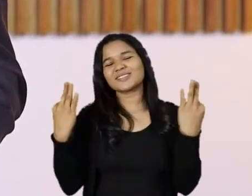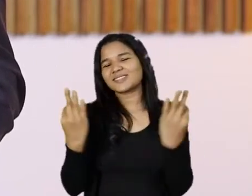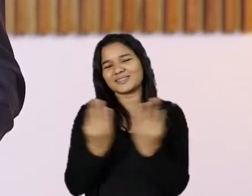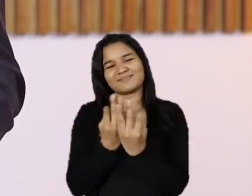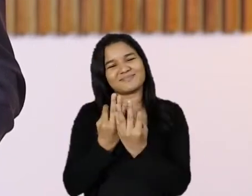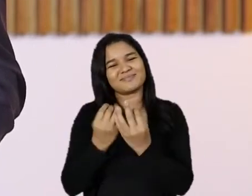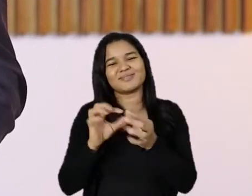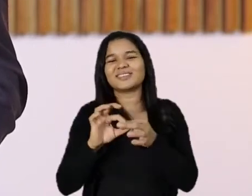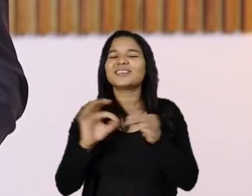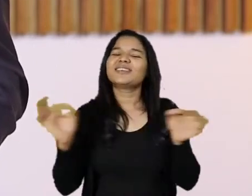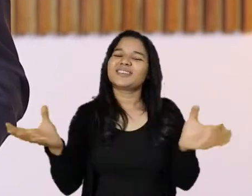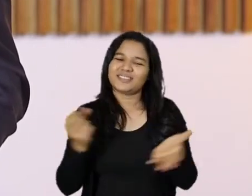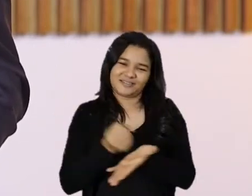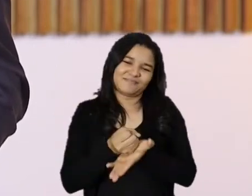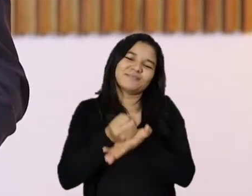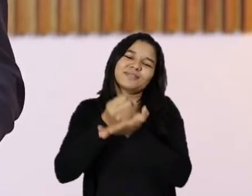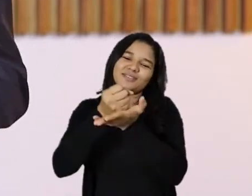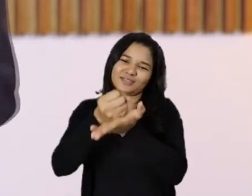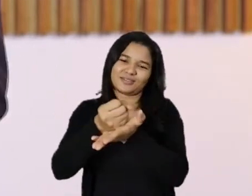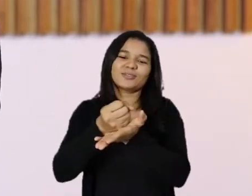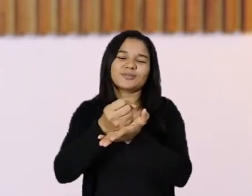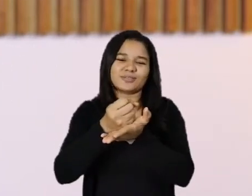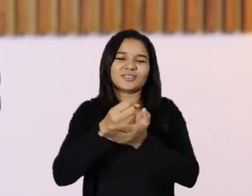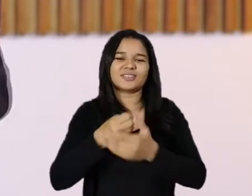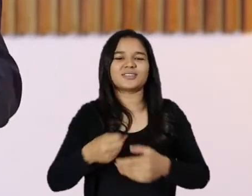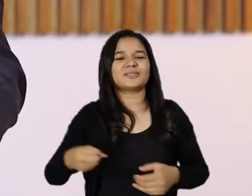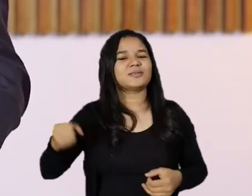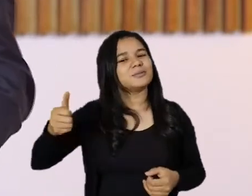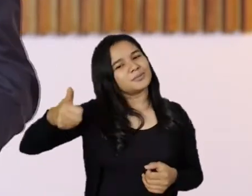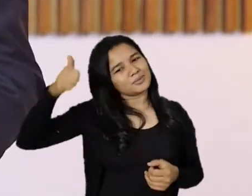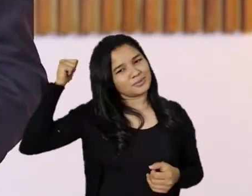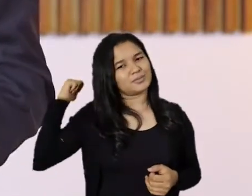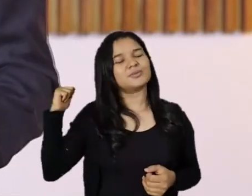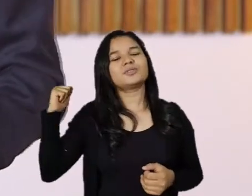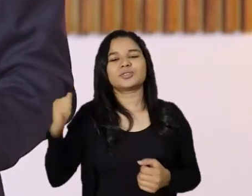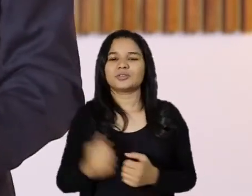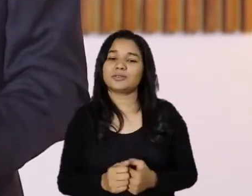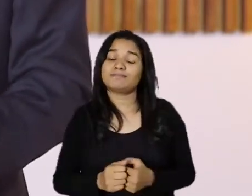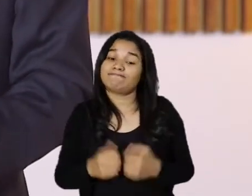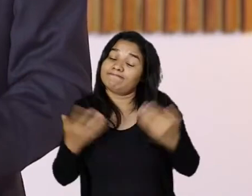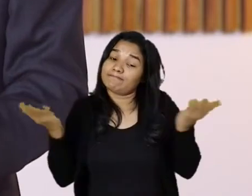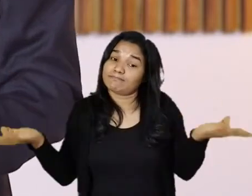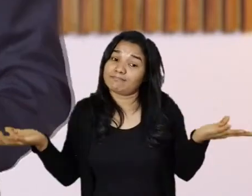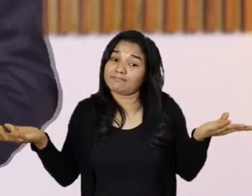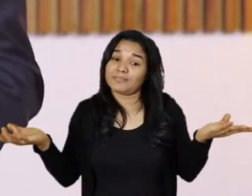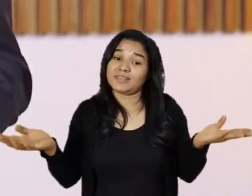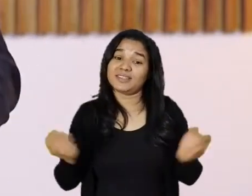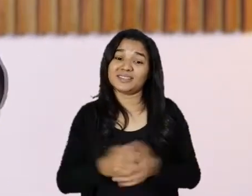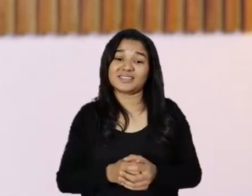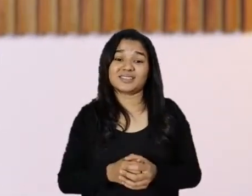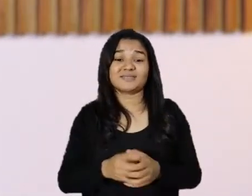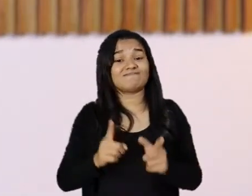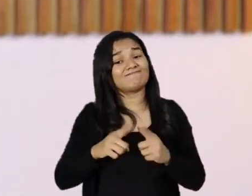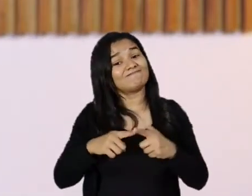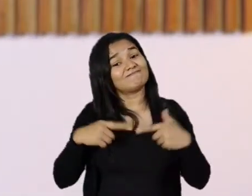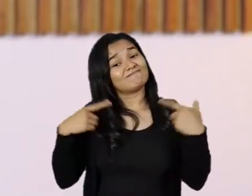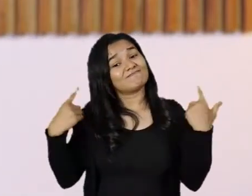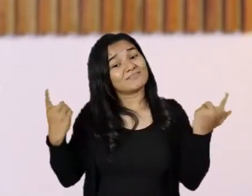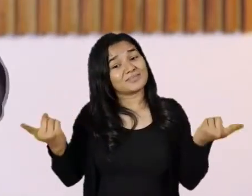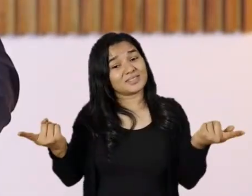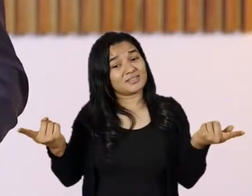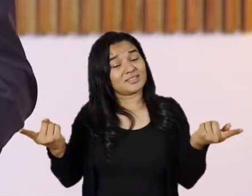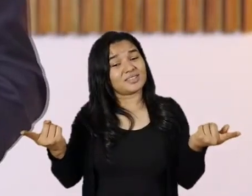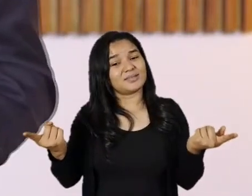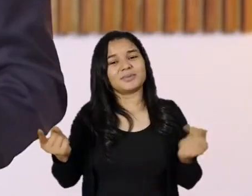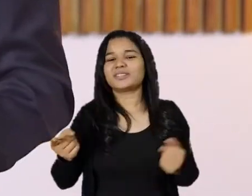No entanto, infelizmente, o resultado não foi dos melhores. Mas Noé cumpriu